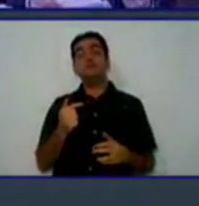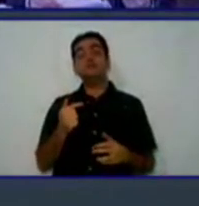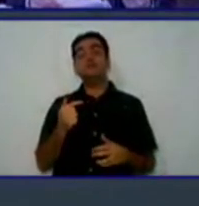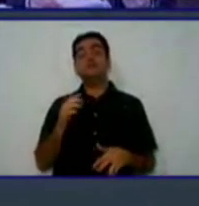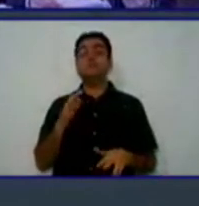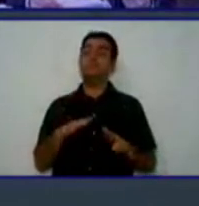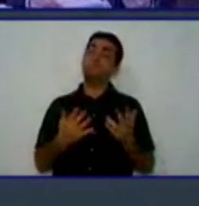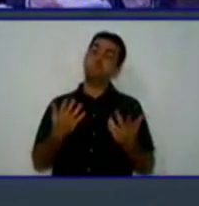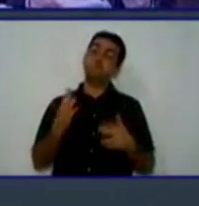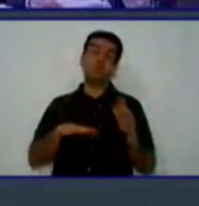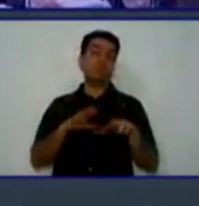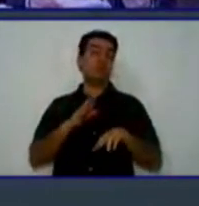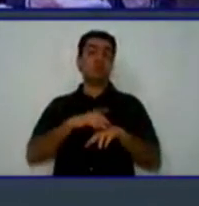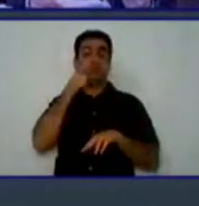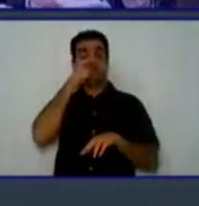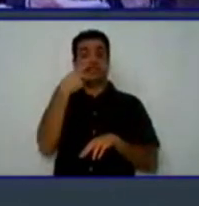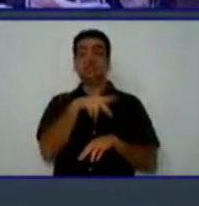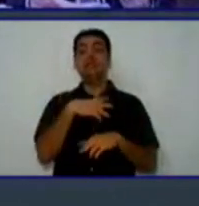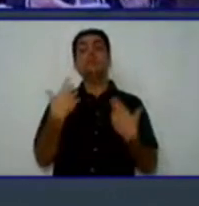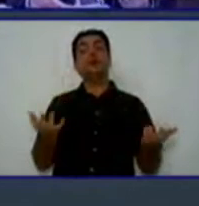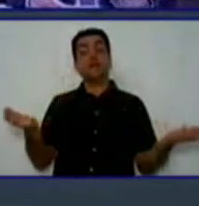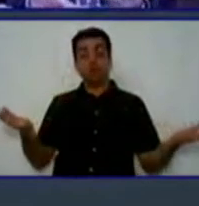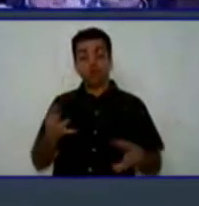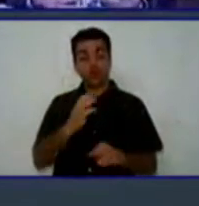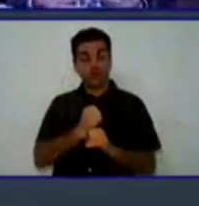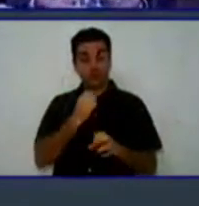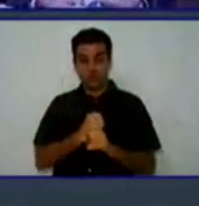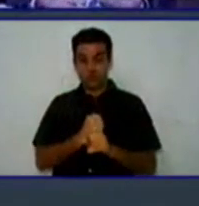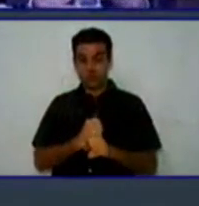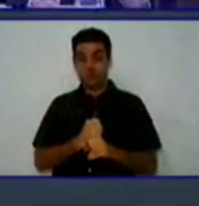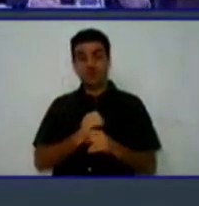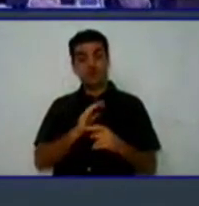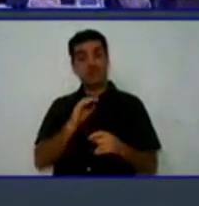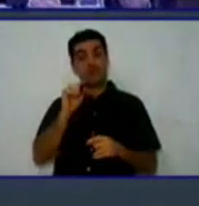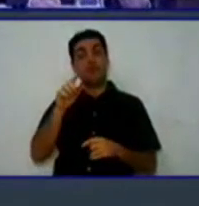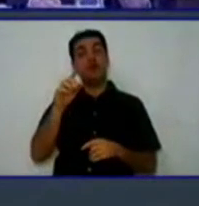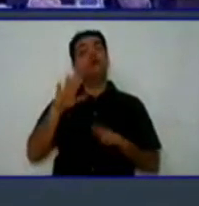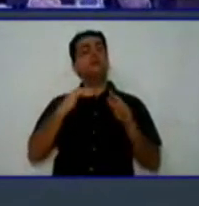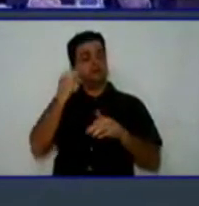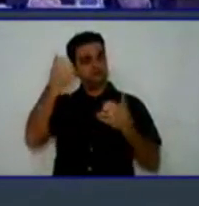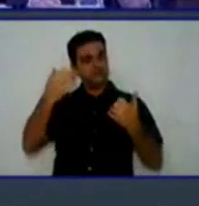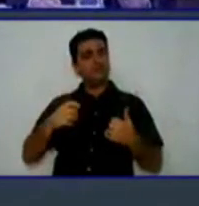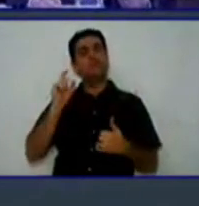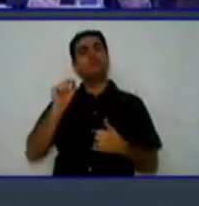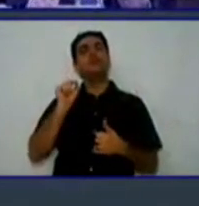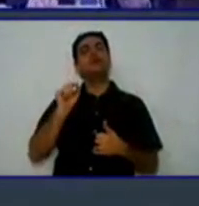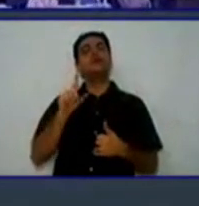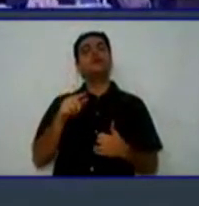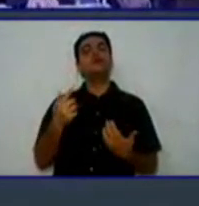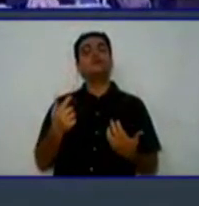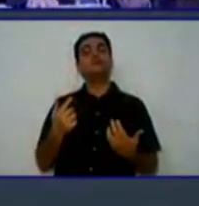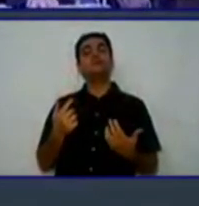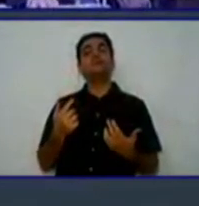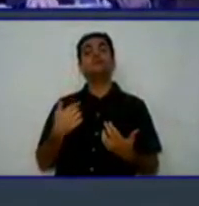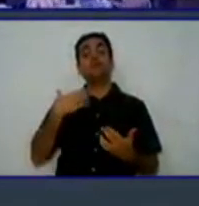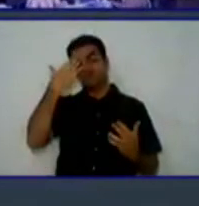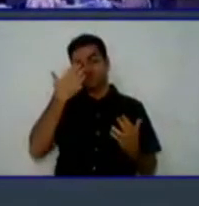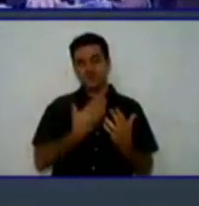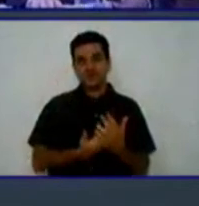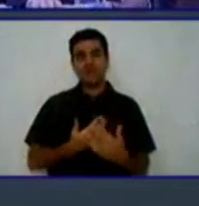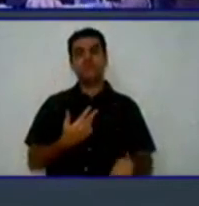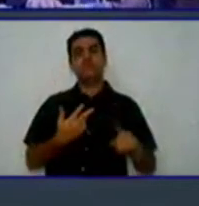subjetiva. Mas o que interessa para as prestações de contas, como Vossa Excelência tanto reitera, é a questão da